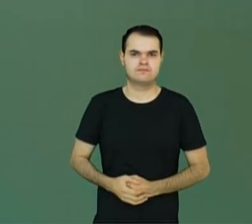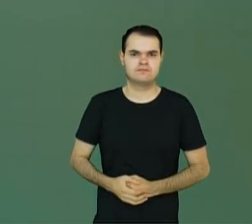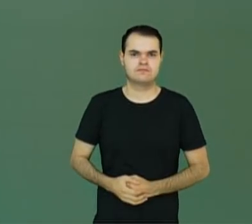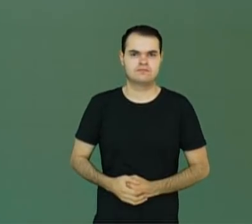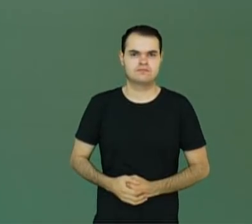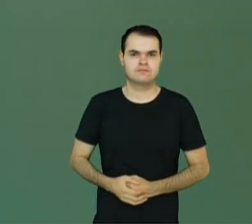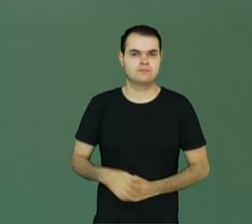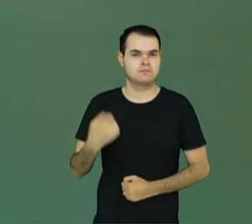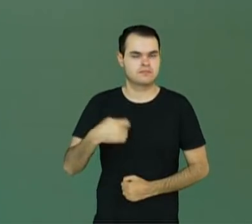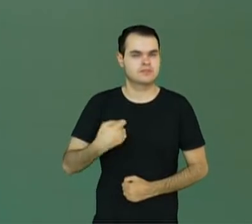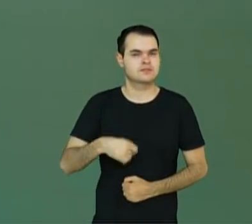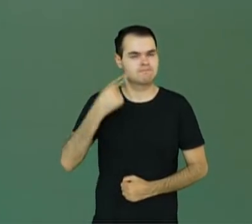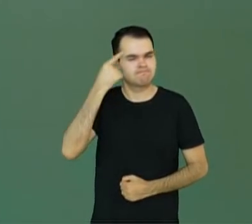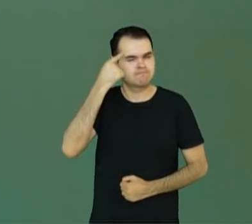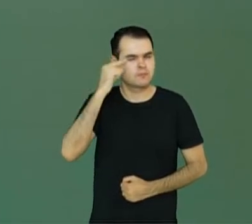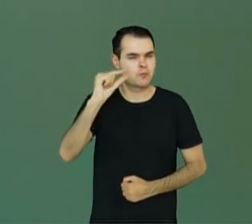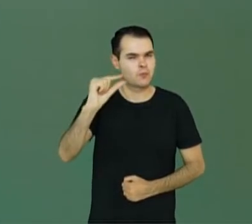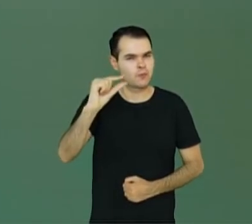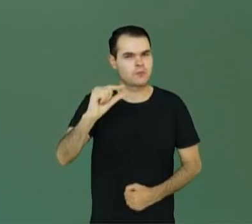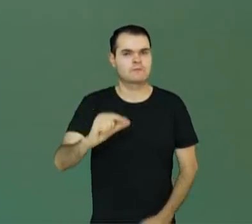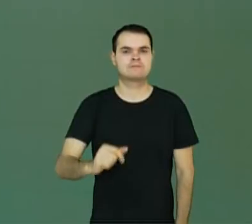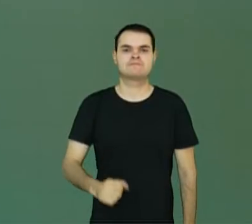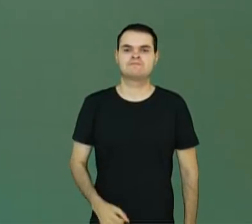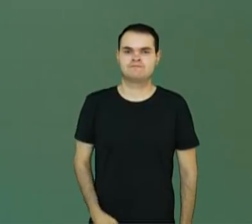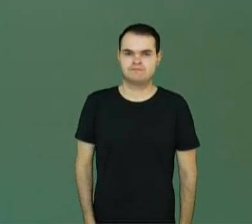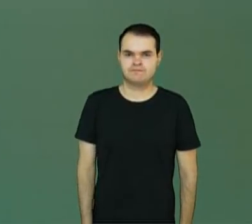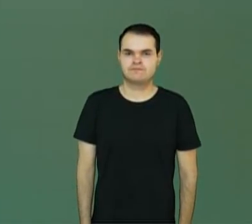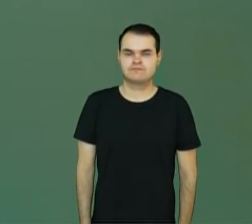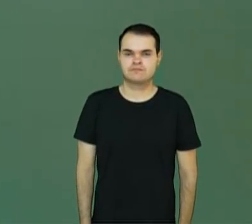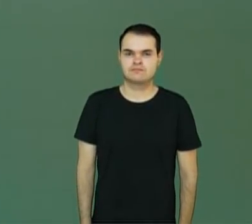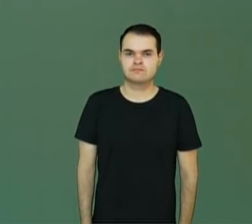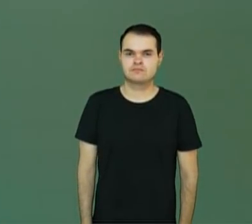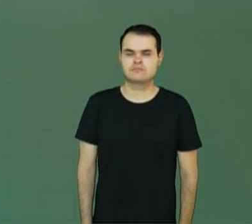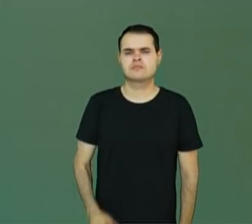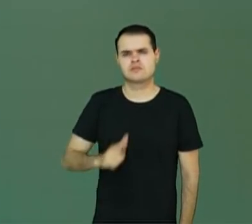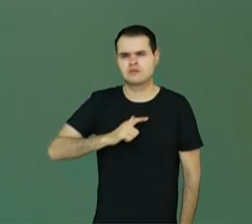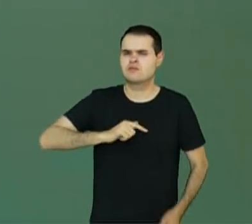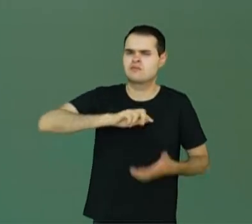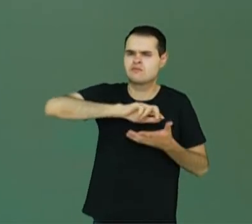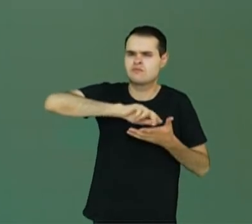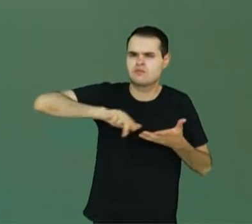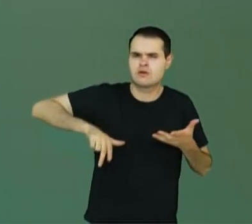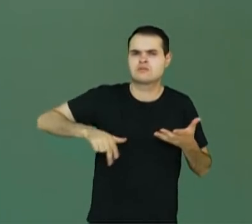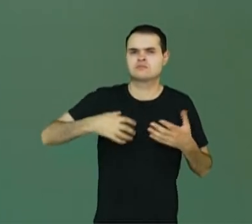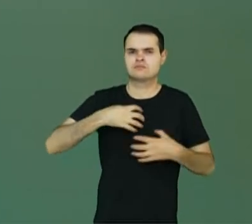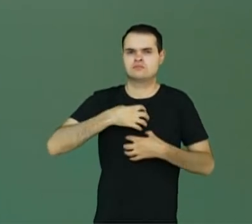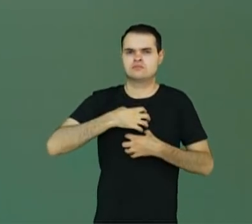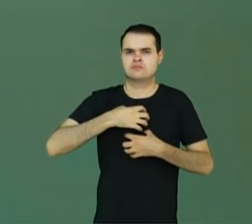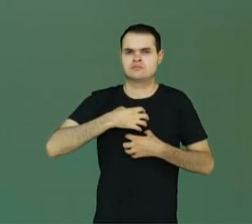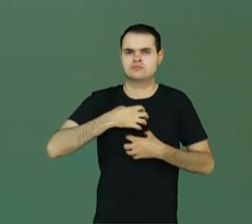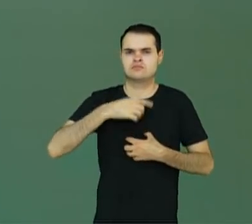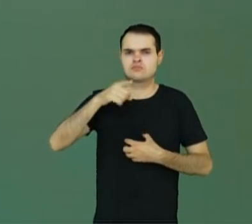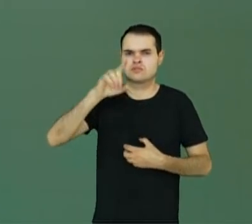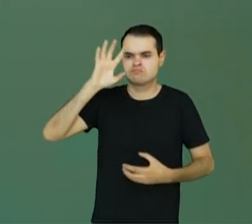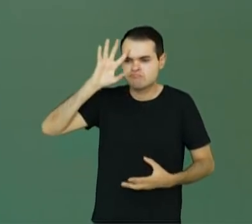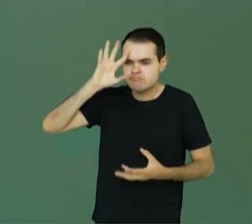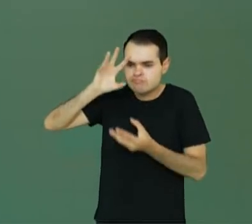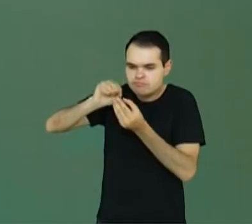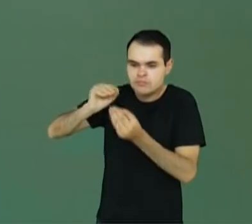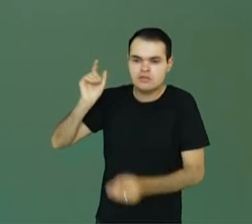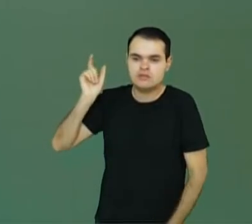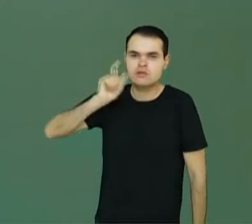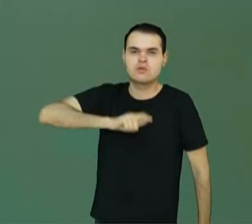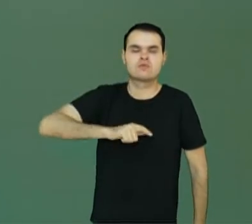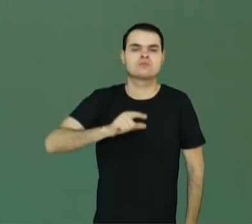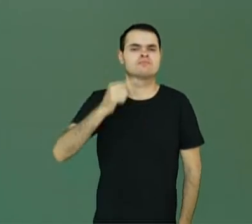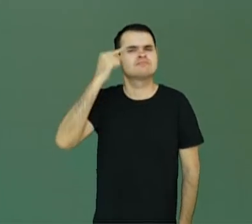A gente precisa pensar um pouquinho, né? A gente precisa pensar um pouquinho. Tem várias maneiras de você chegar a essa conclusão. Talvez a mais simples seria você pensar